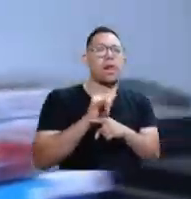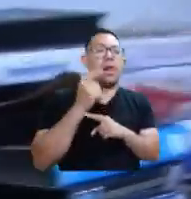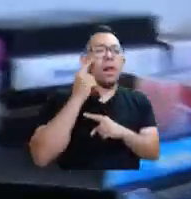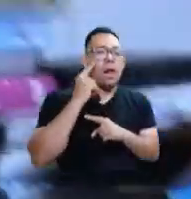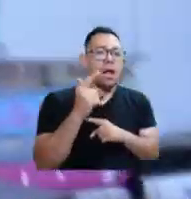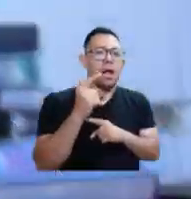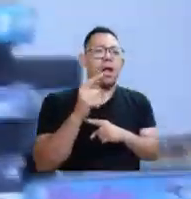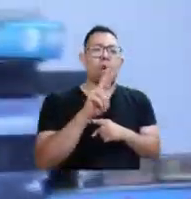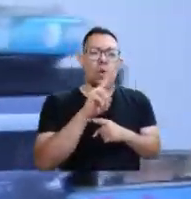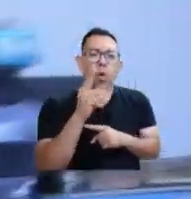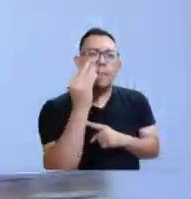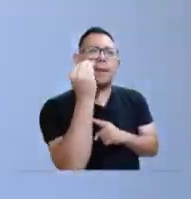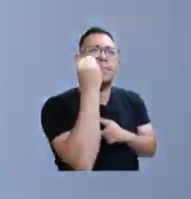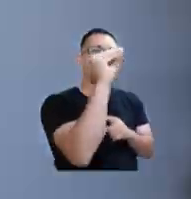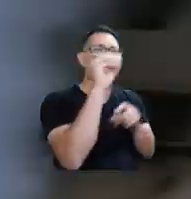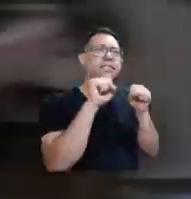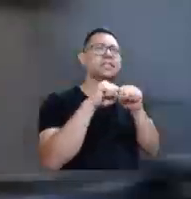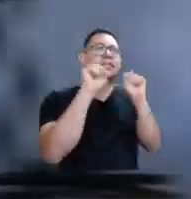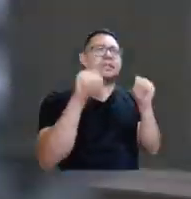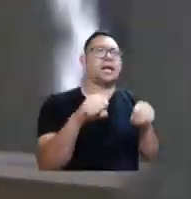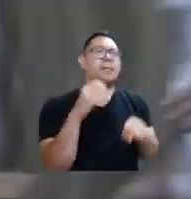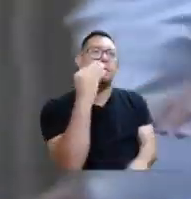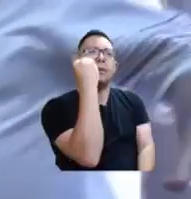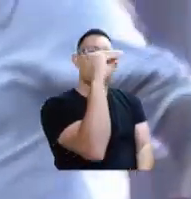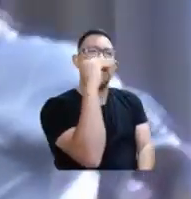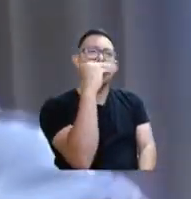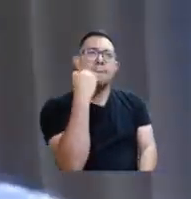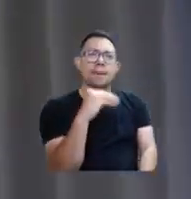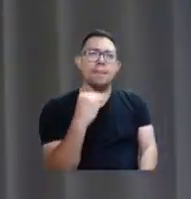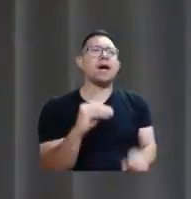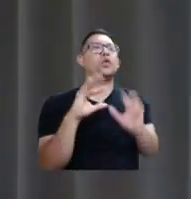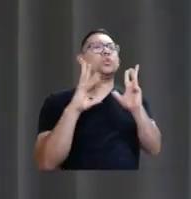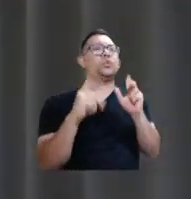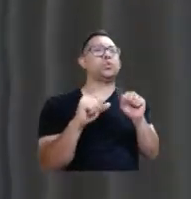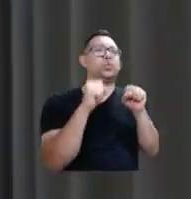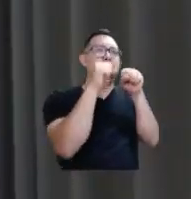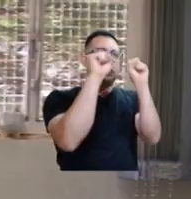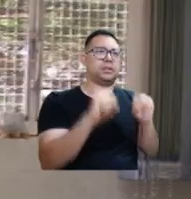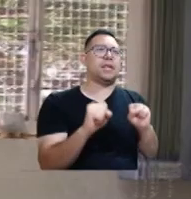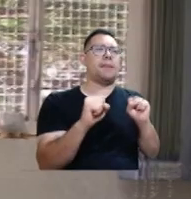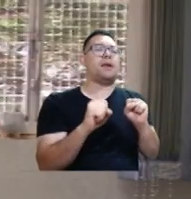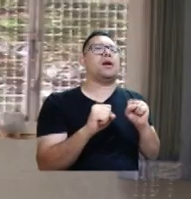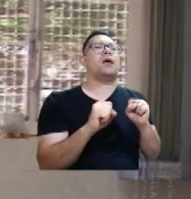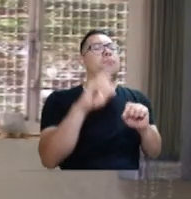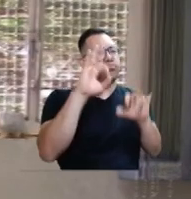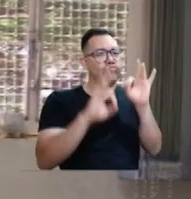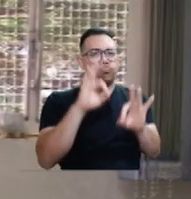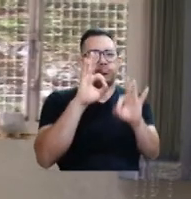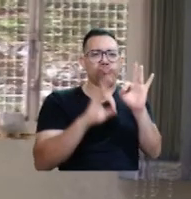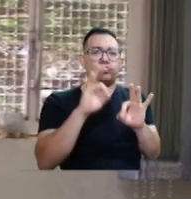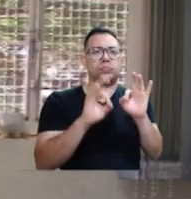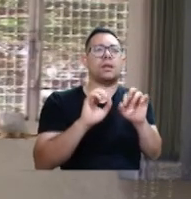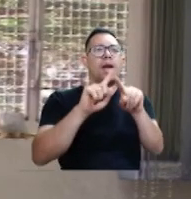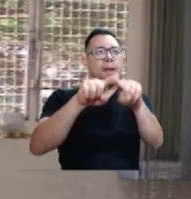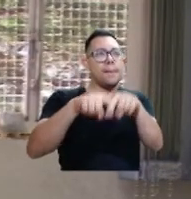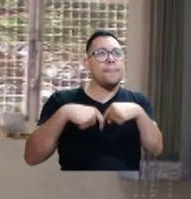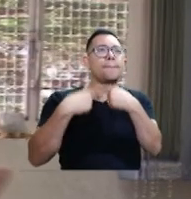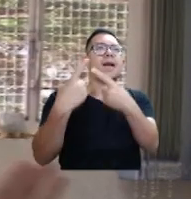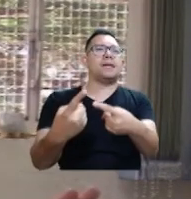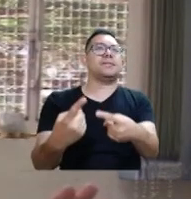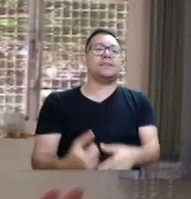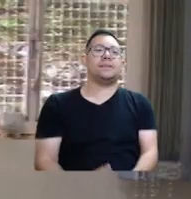aguardando o processamento técnico, que é a parte que a gente faz a catalogação dele dentro de um sistema que fica disponível para o público e